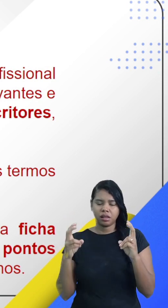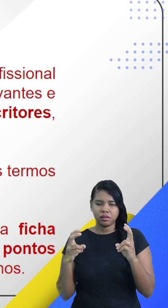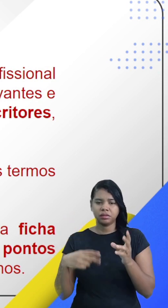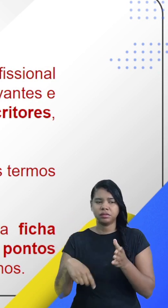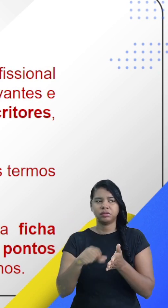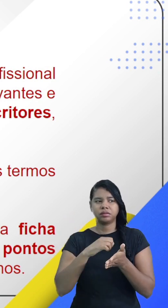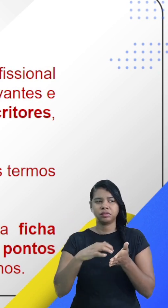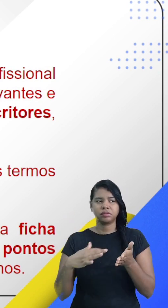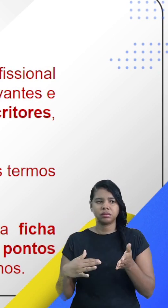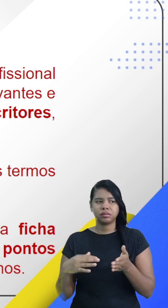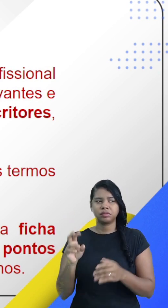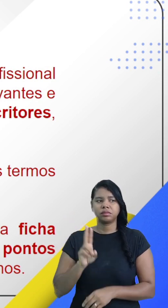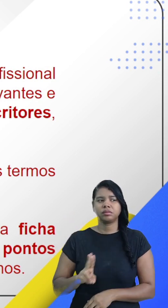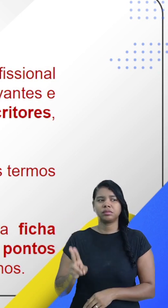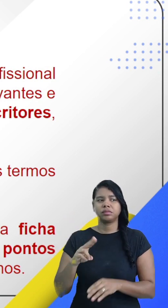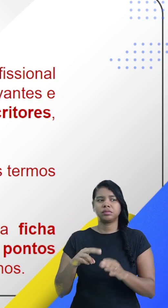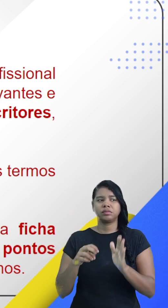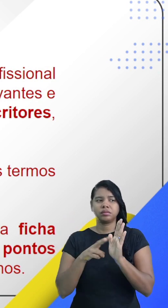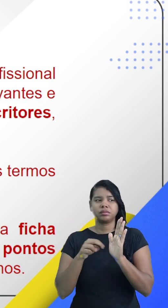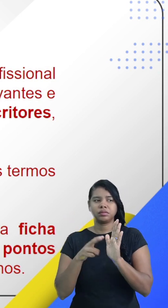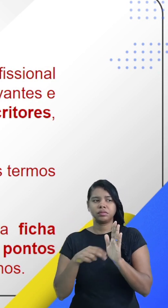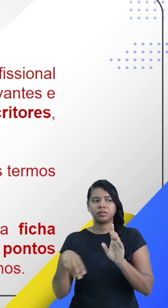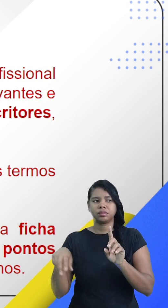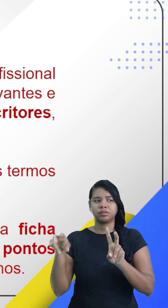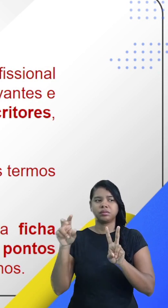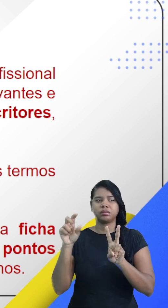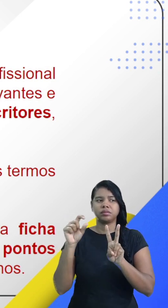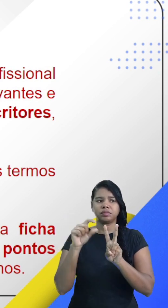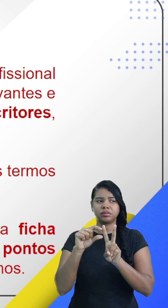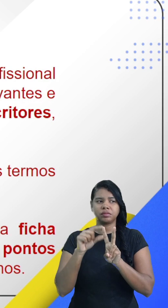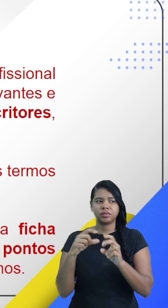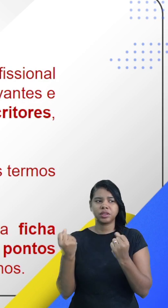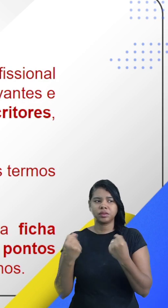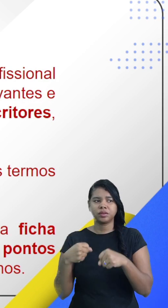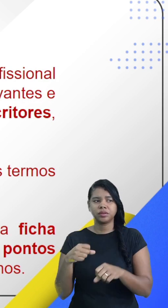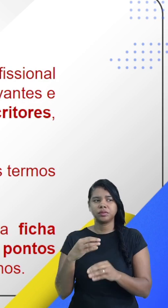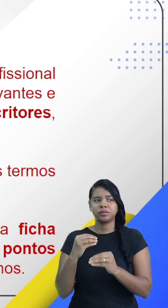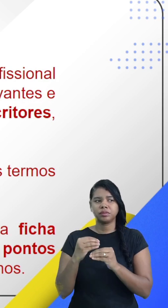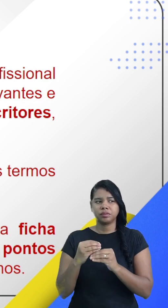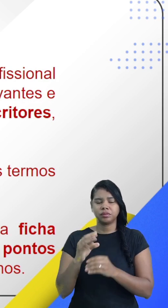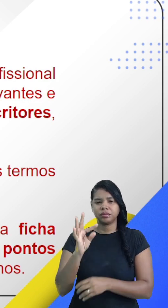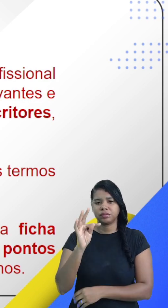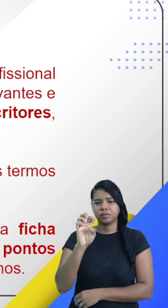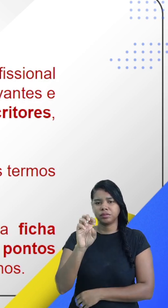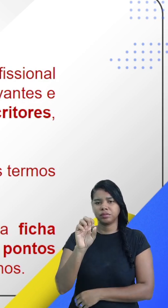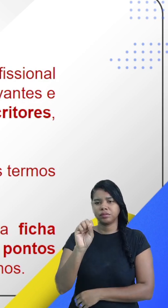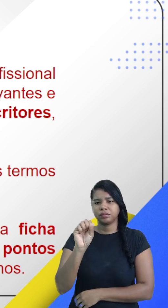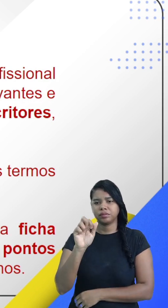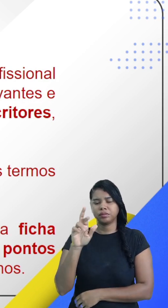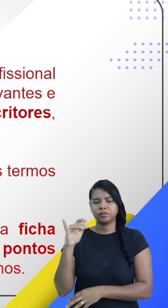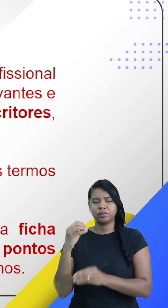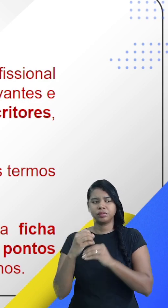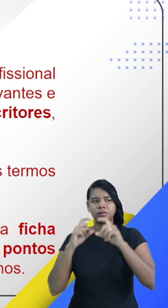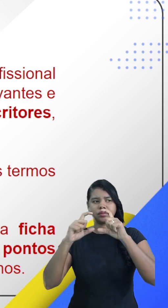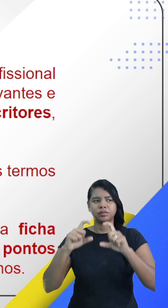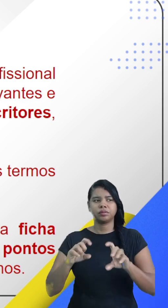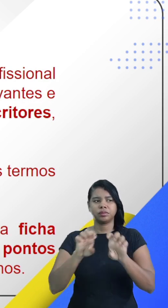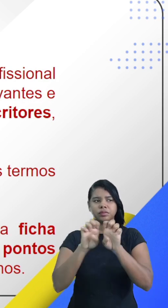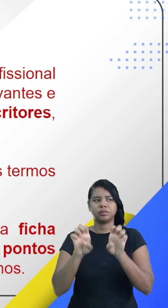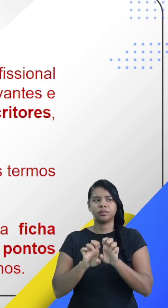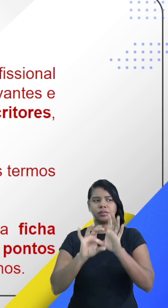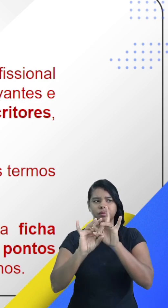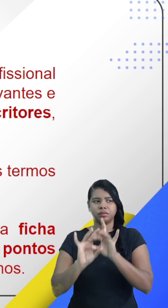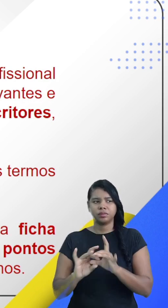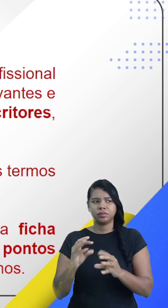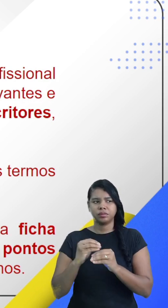descritores, utilizando o vocabulário controlado se for necessário. Que é o quê? Tesauros, lista de cabeçalho de assunto, blá, blá, blá, blá, blá, blá.